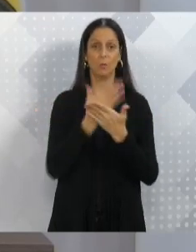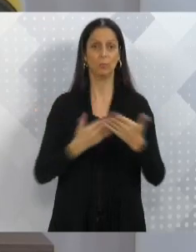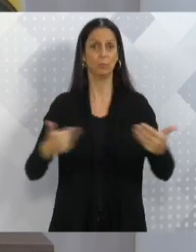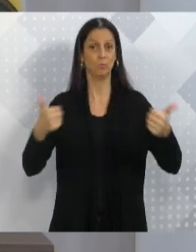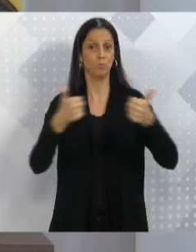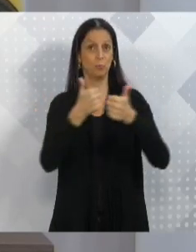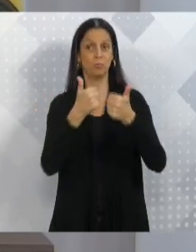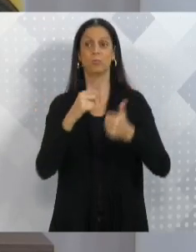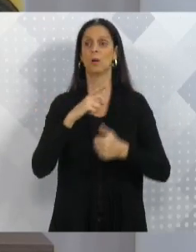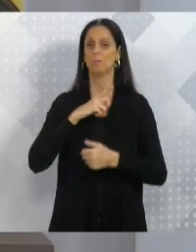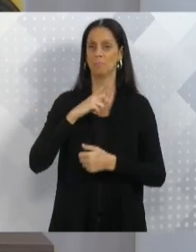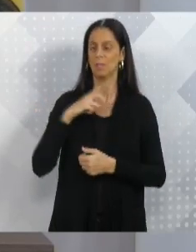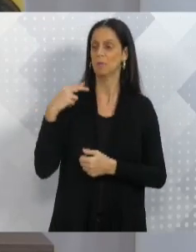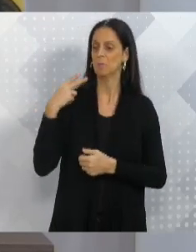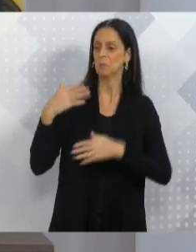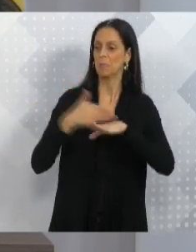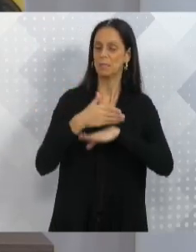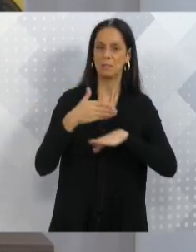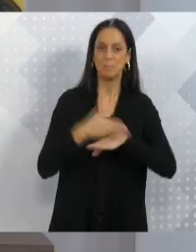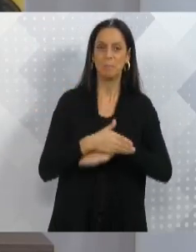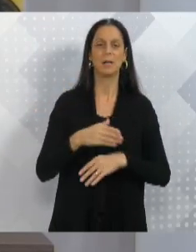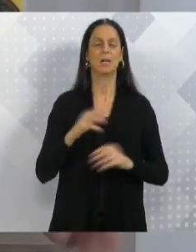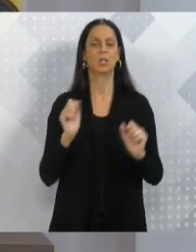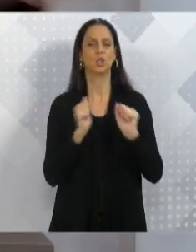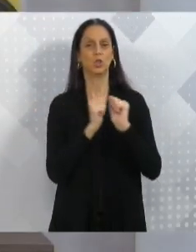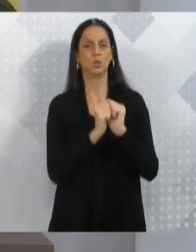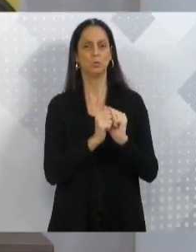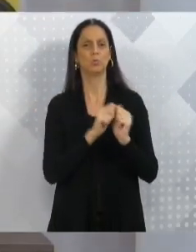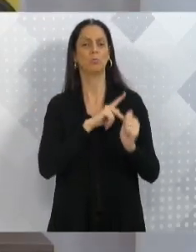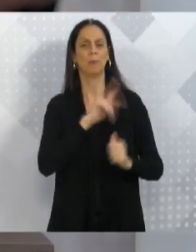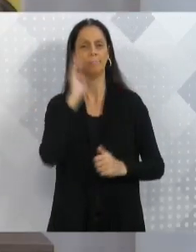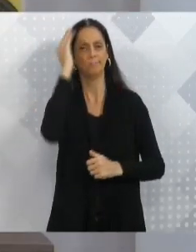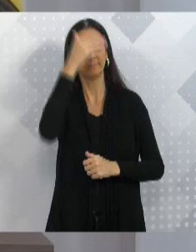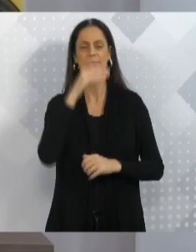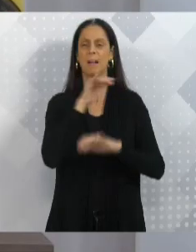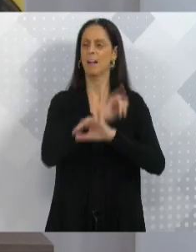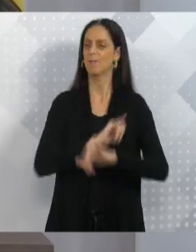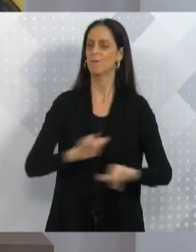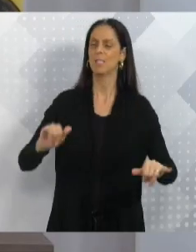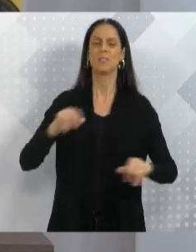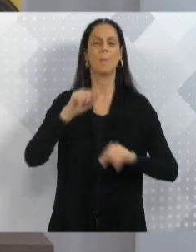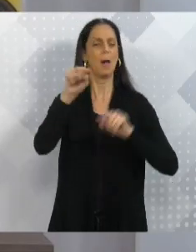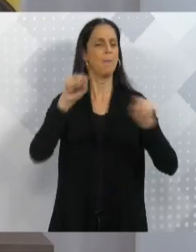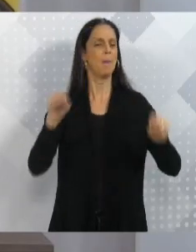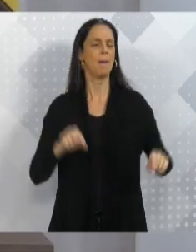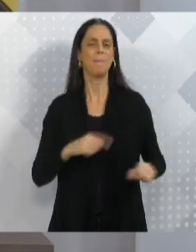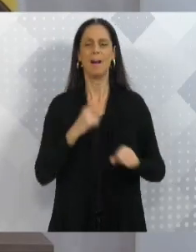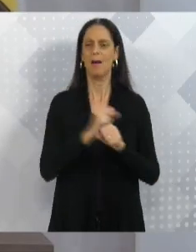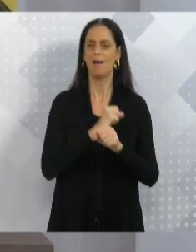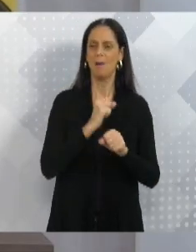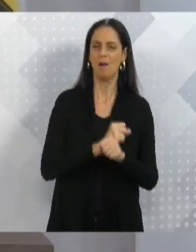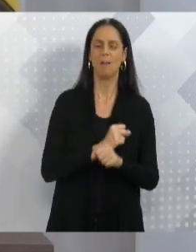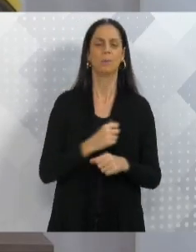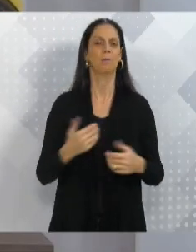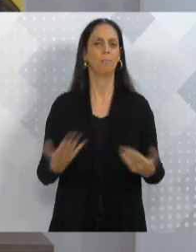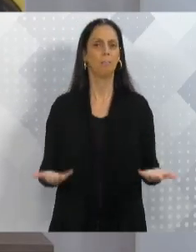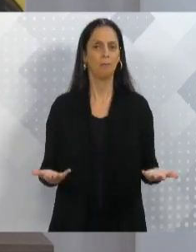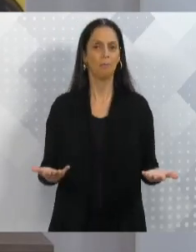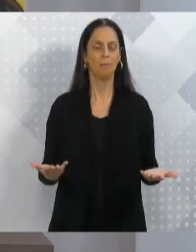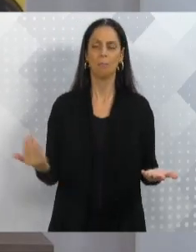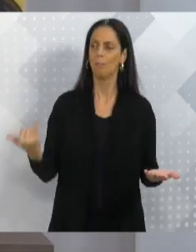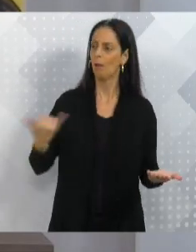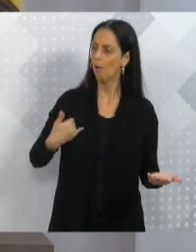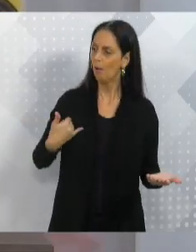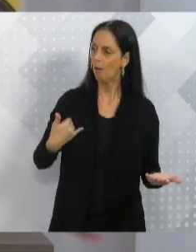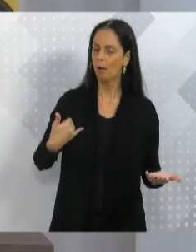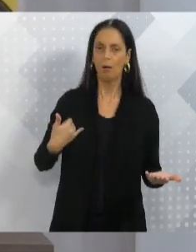estar fazendo parte daquele momento, junto com o prefeito Mário, todo, enfim, fazendo aquele anúncio das obras para os mais diversos bairros da nossa cidade, e que foi um verdadeiro engodo,